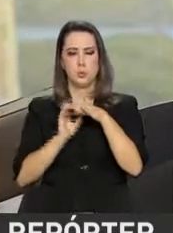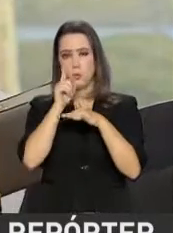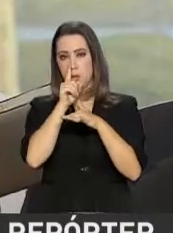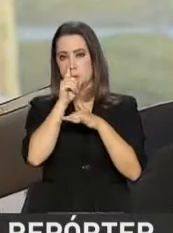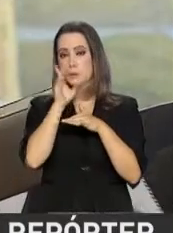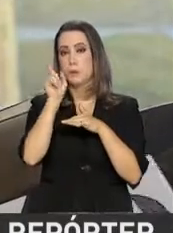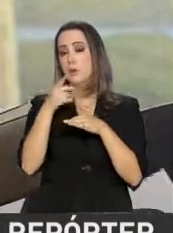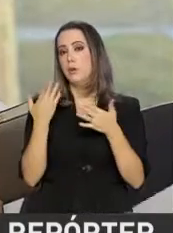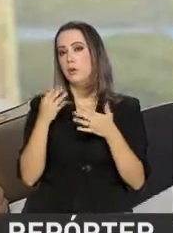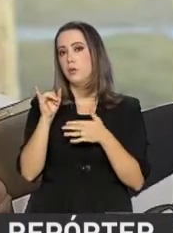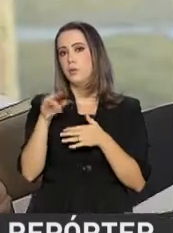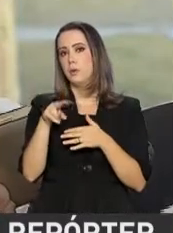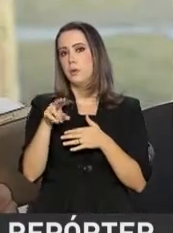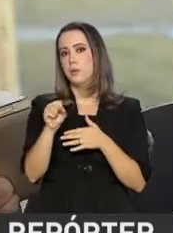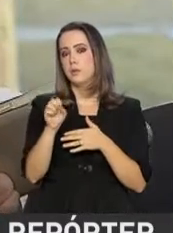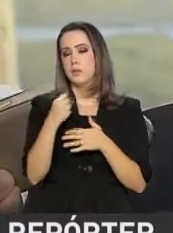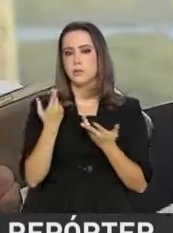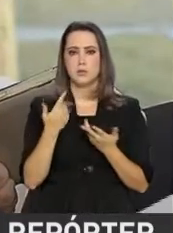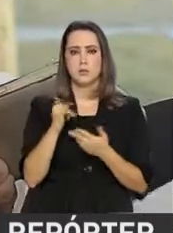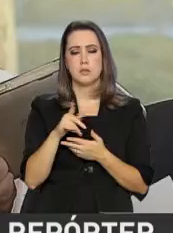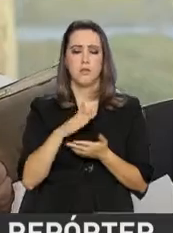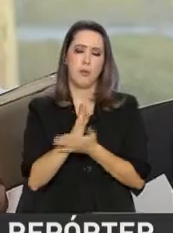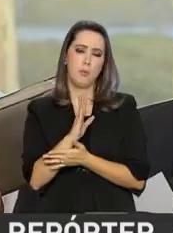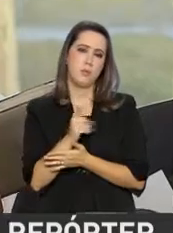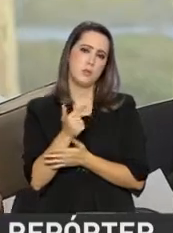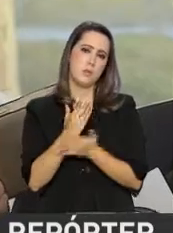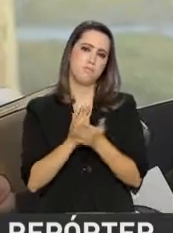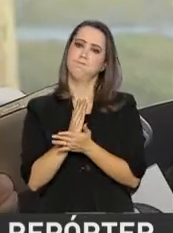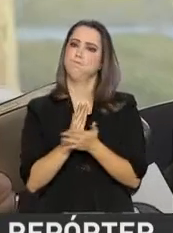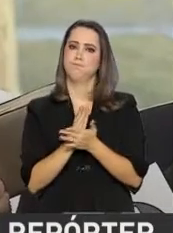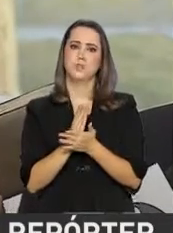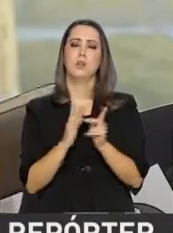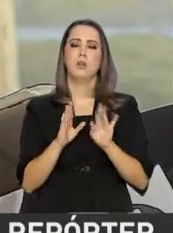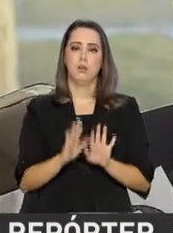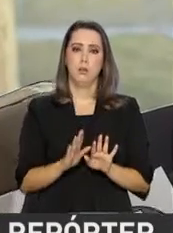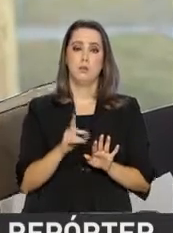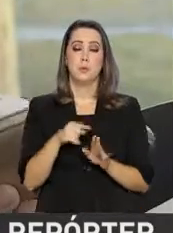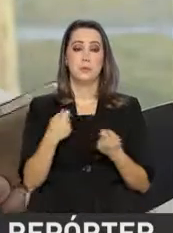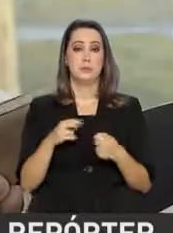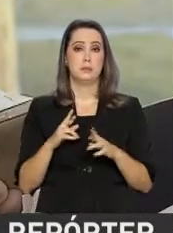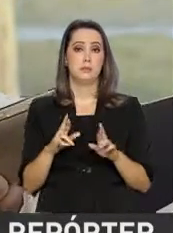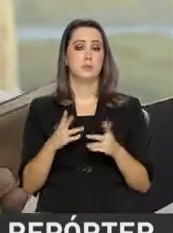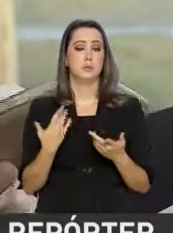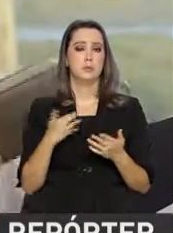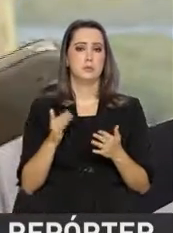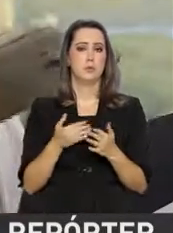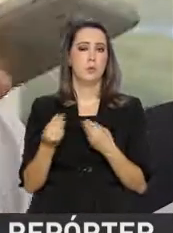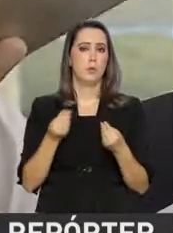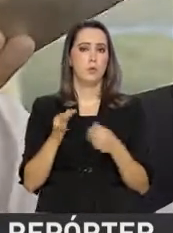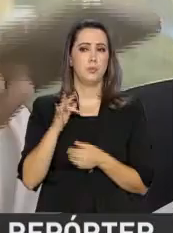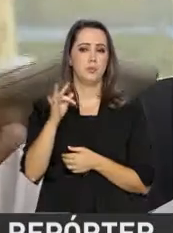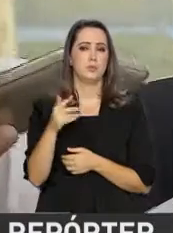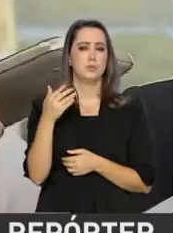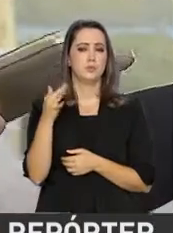em última análise, com a Previdência, né? Se será ou não aprovada a Previdência. E até que ponto o adiamento é